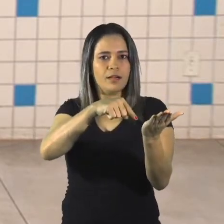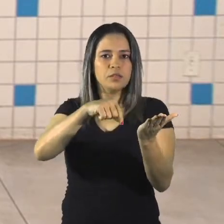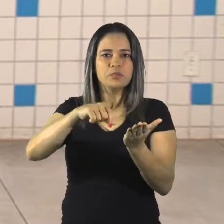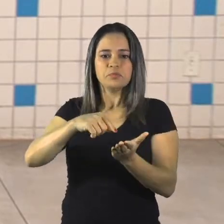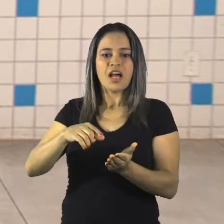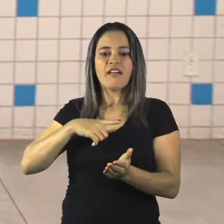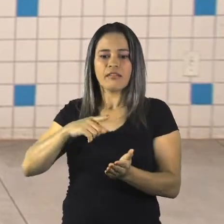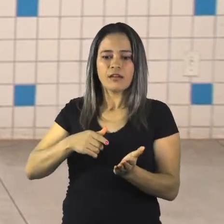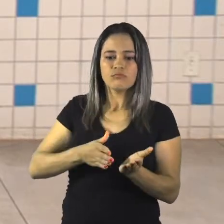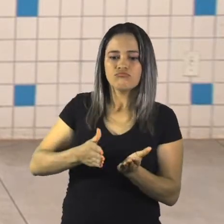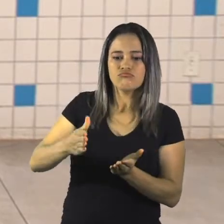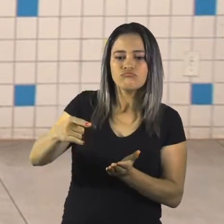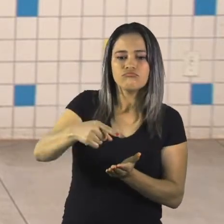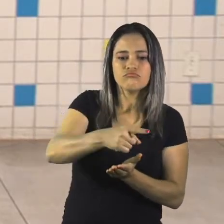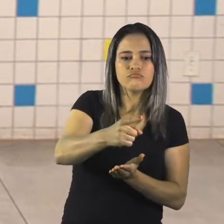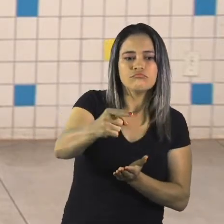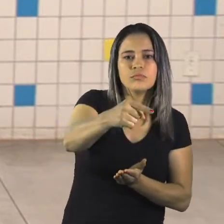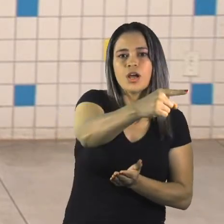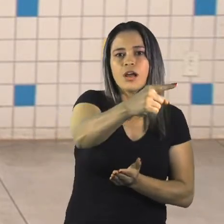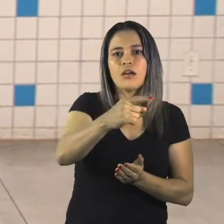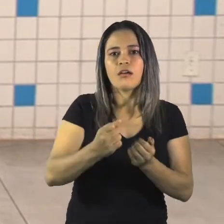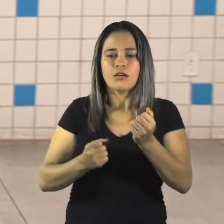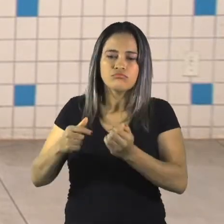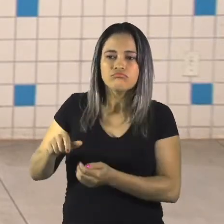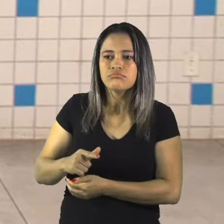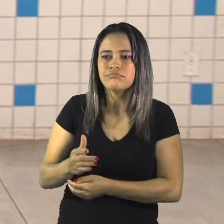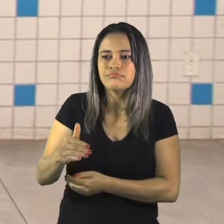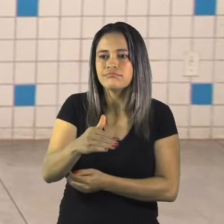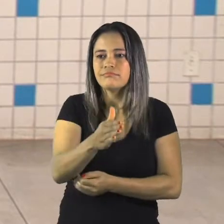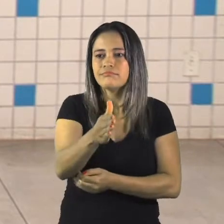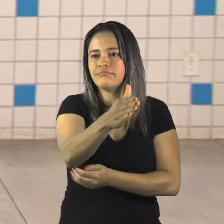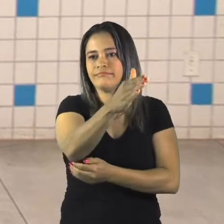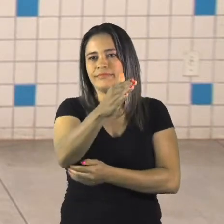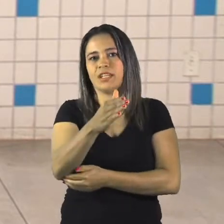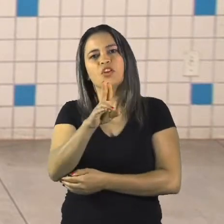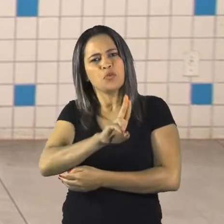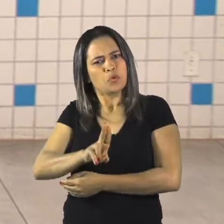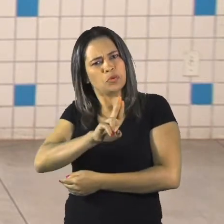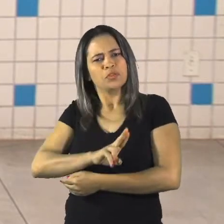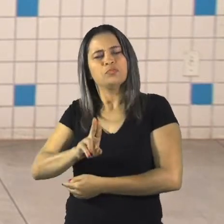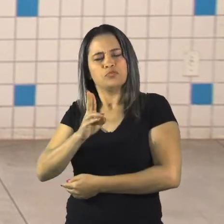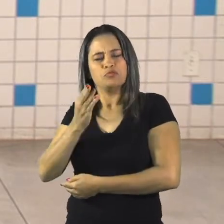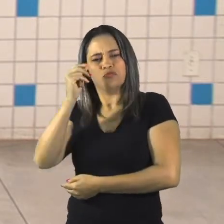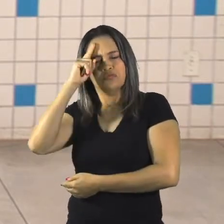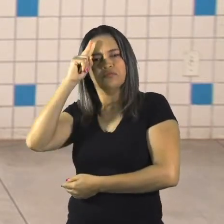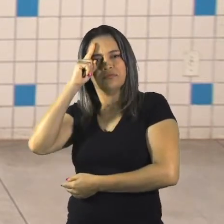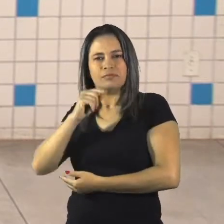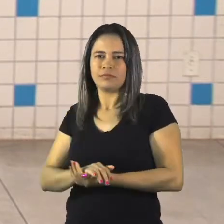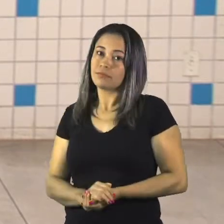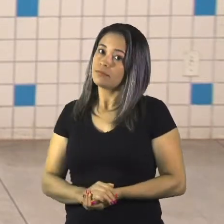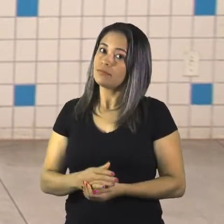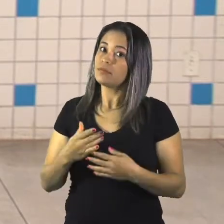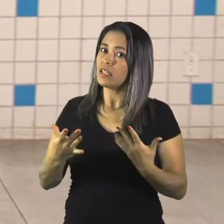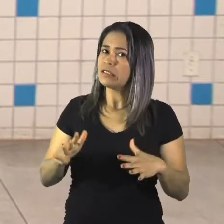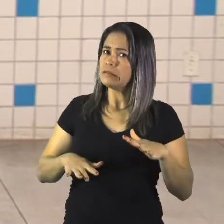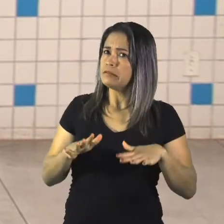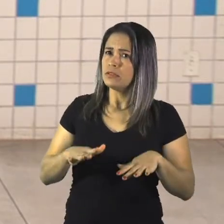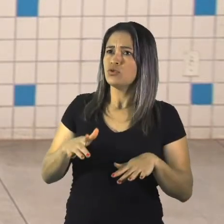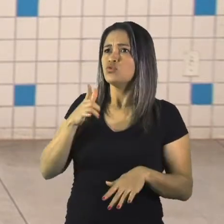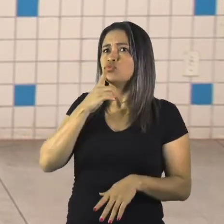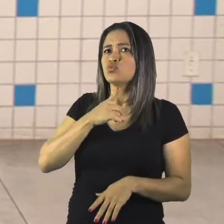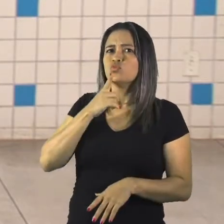tem o percurso que o carro deve fazer, né? Então a gente utiliza muito o mapa no nosso dia a dia, né? Às vezes a gente não